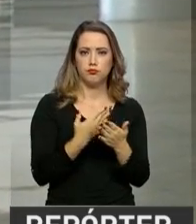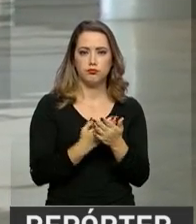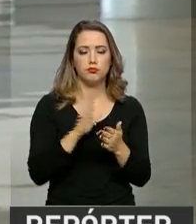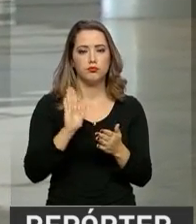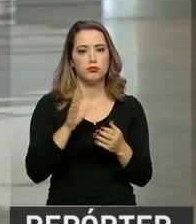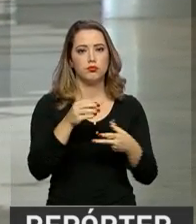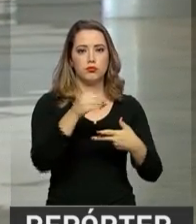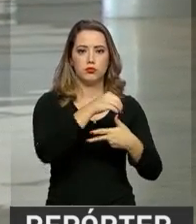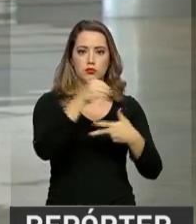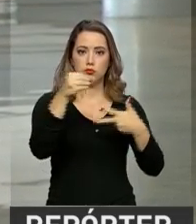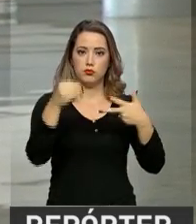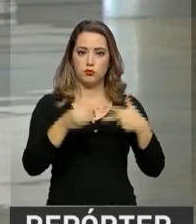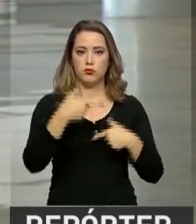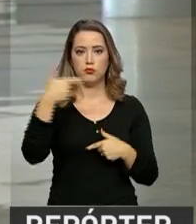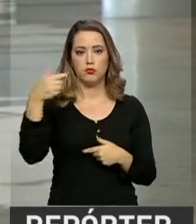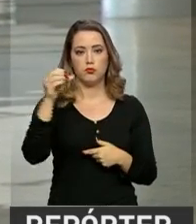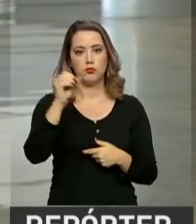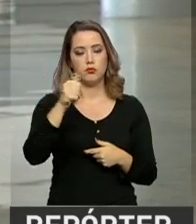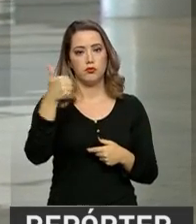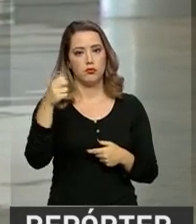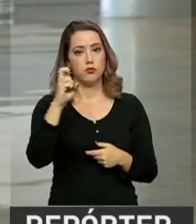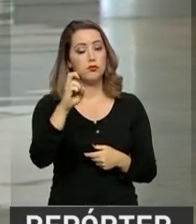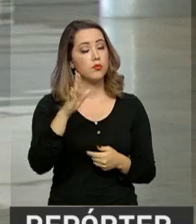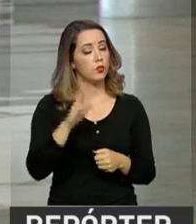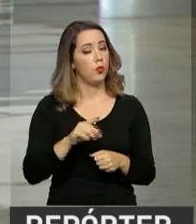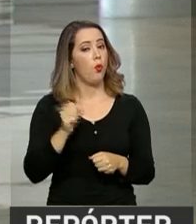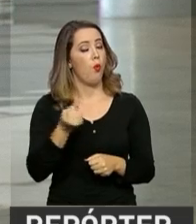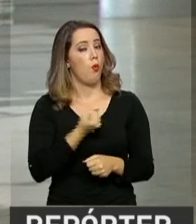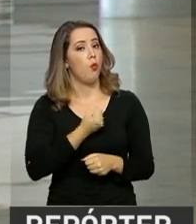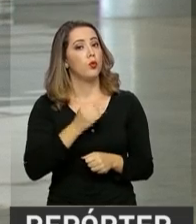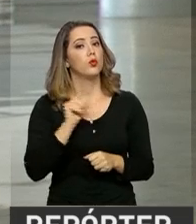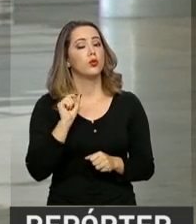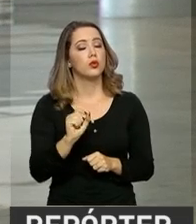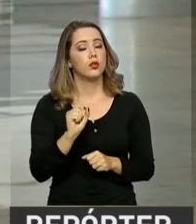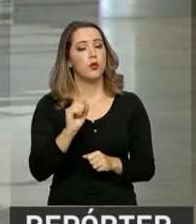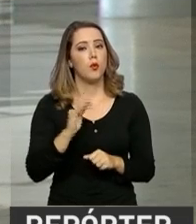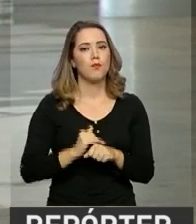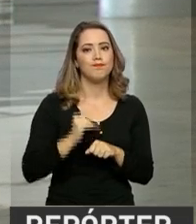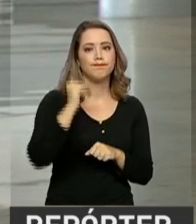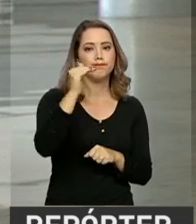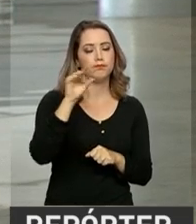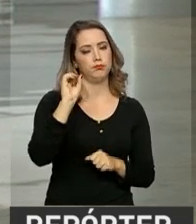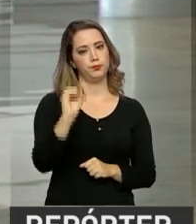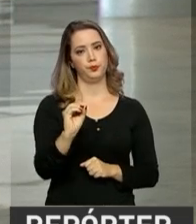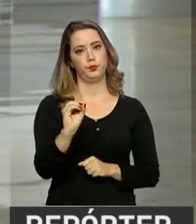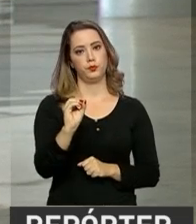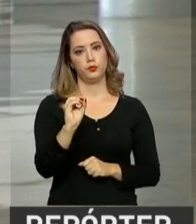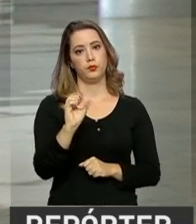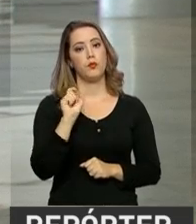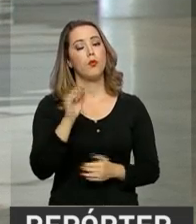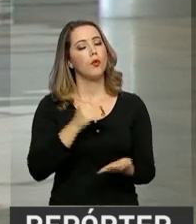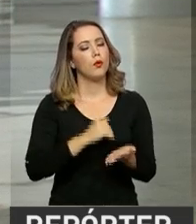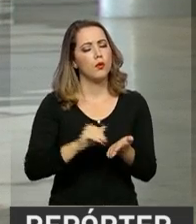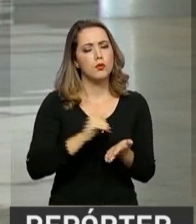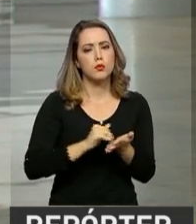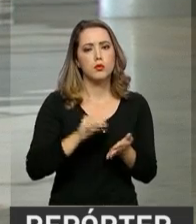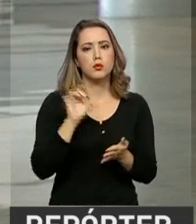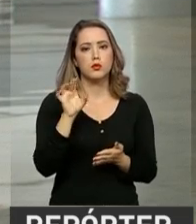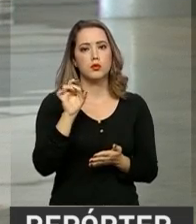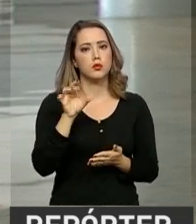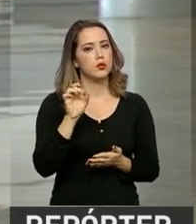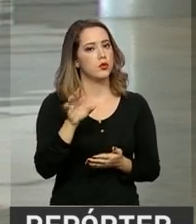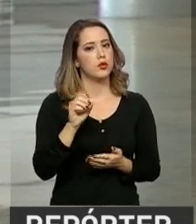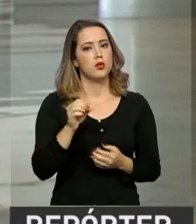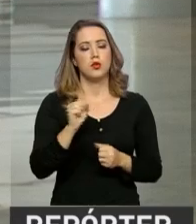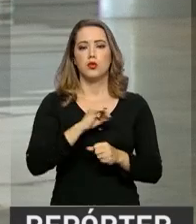2015 e tiver tiraram nota acima de zero na redação a inscrição Então deve ser feita exclusivamente no site do sizu na